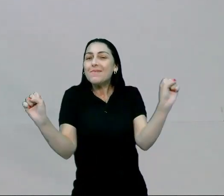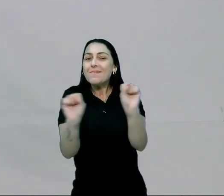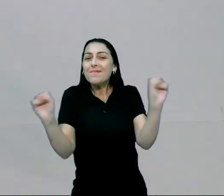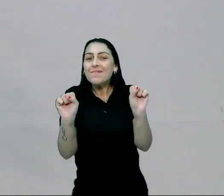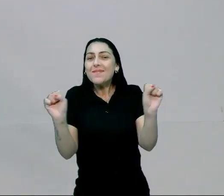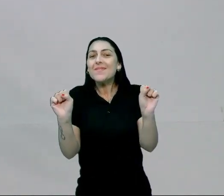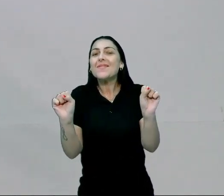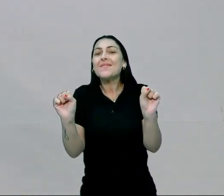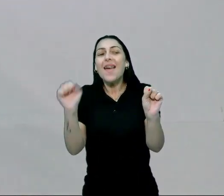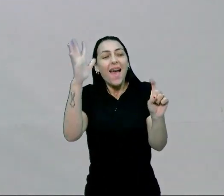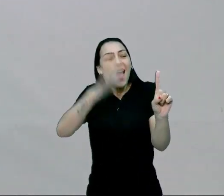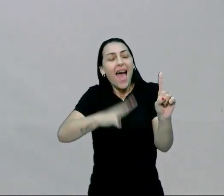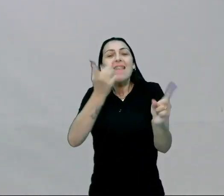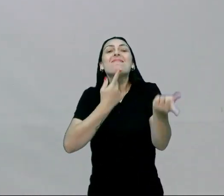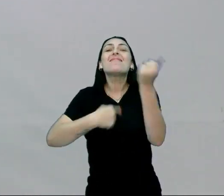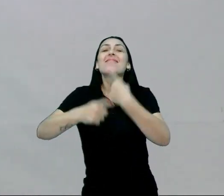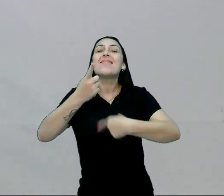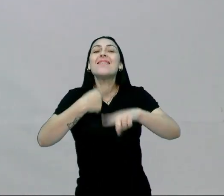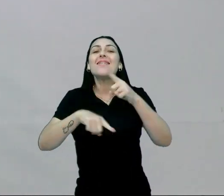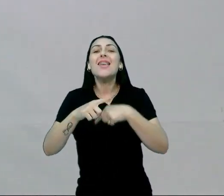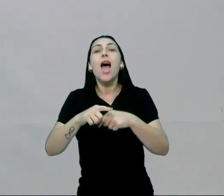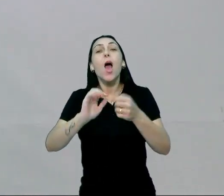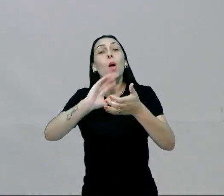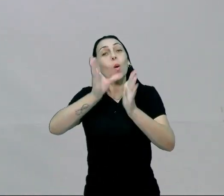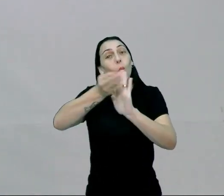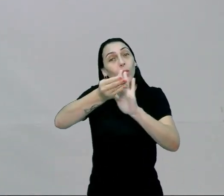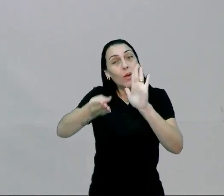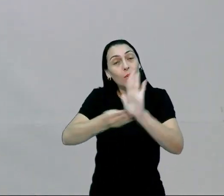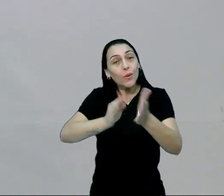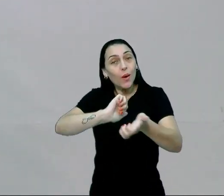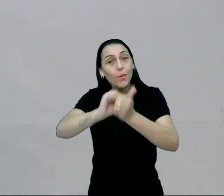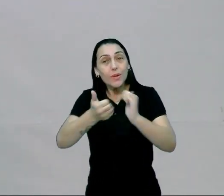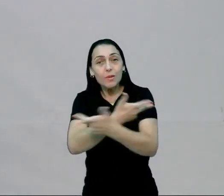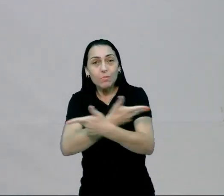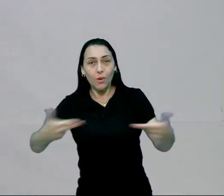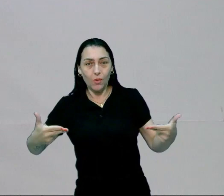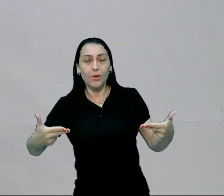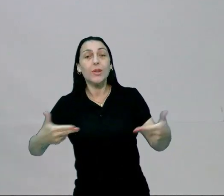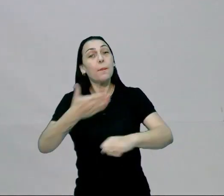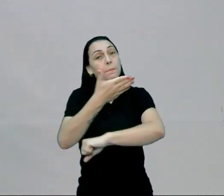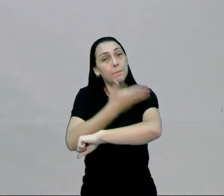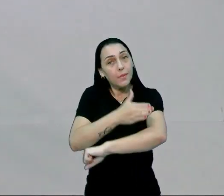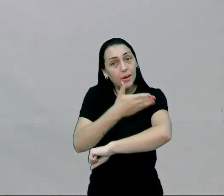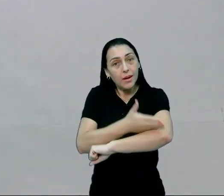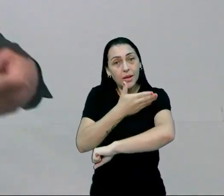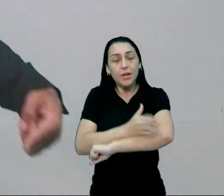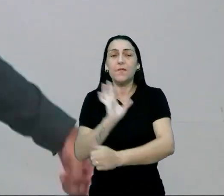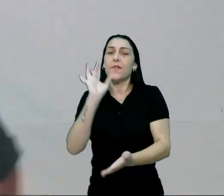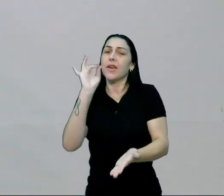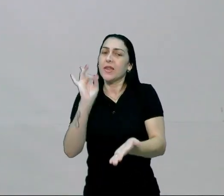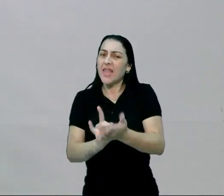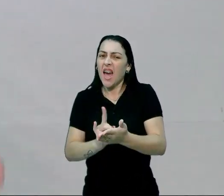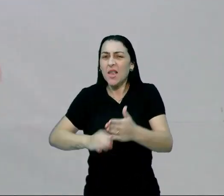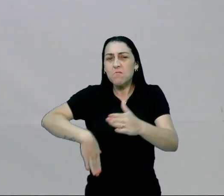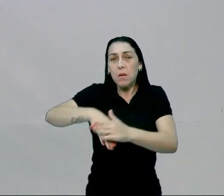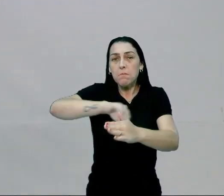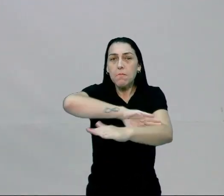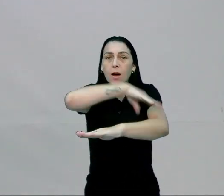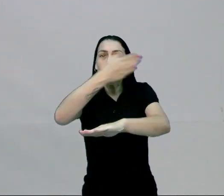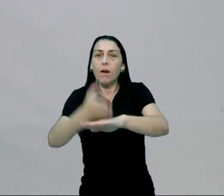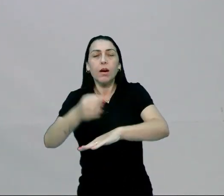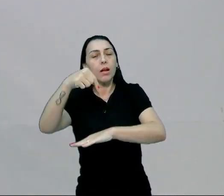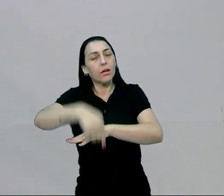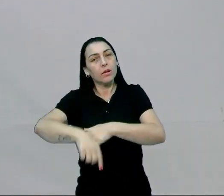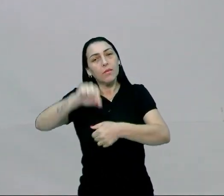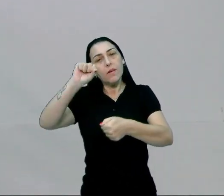mais cobiçado e desejado conteúdo que é o esporte. No caso da prática, a gente realmente vai para a quadra e tal. Aqui a gente